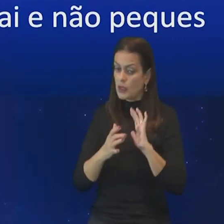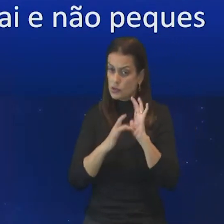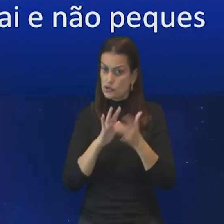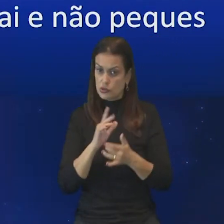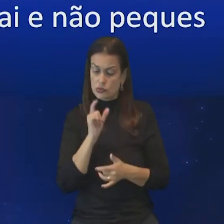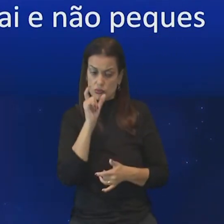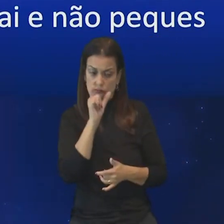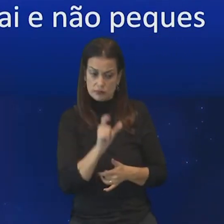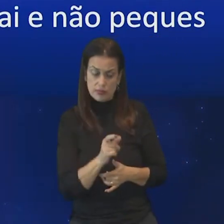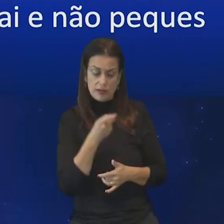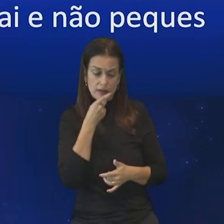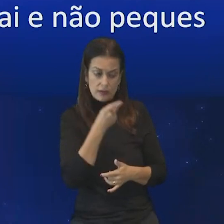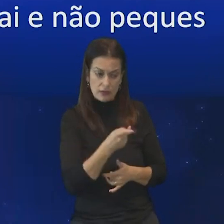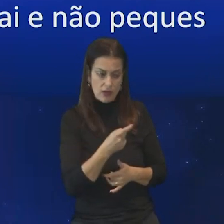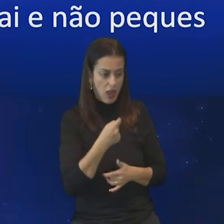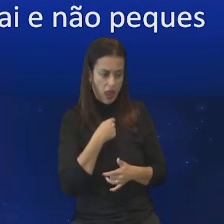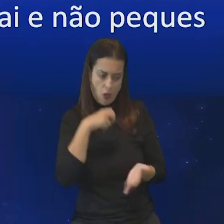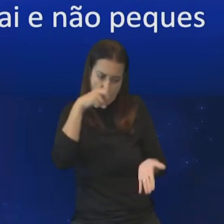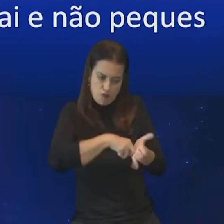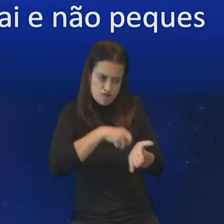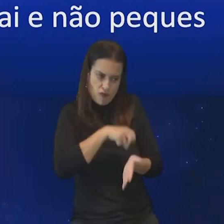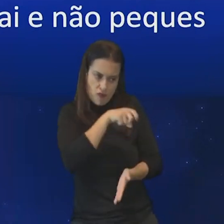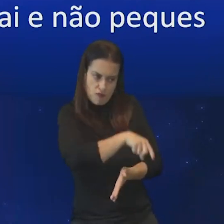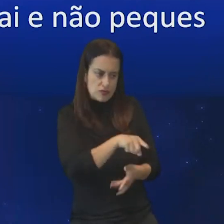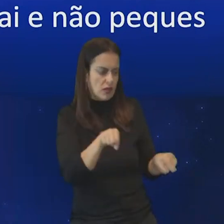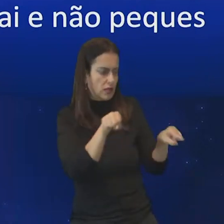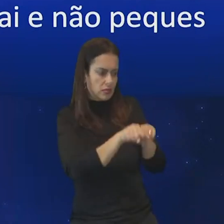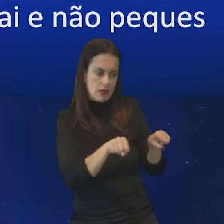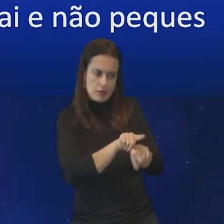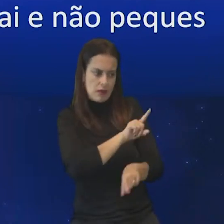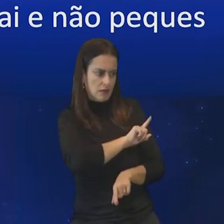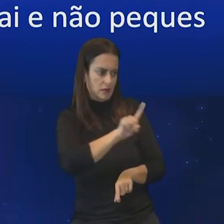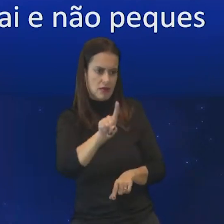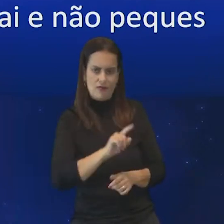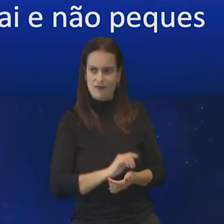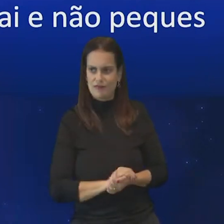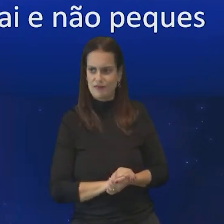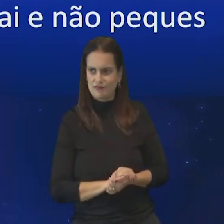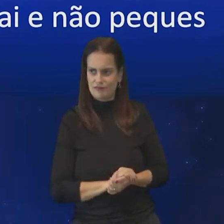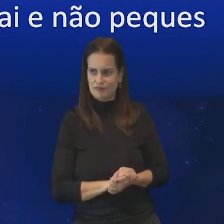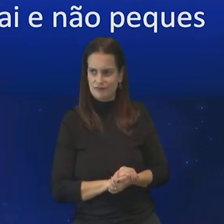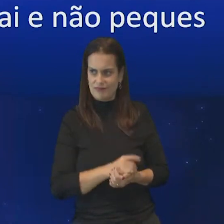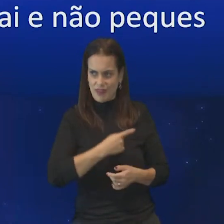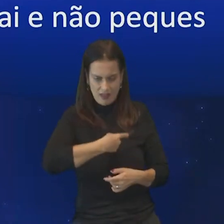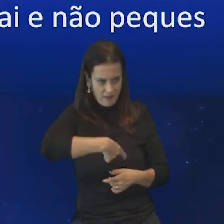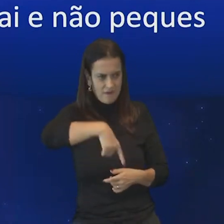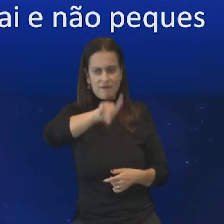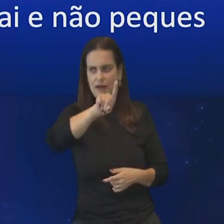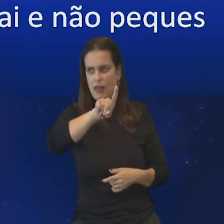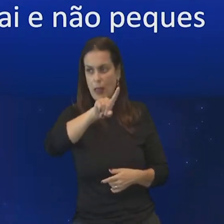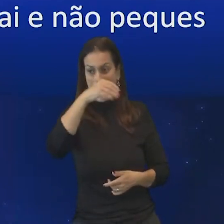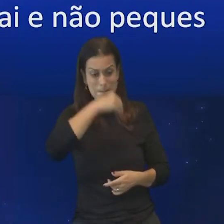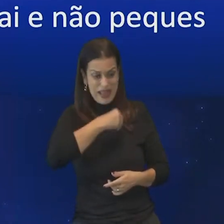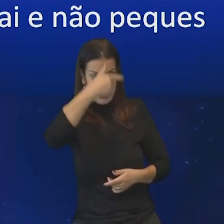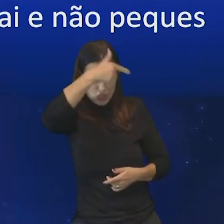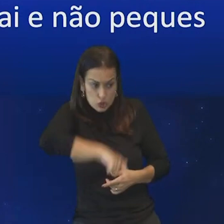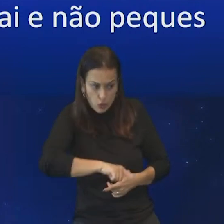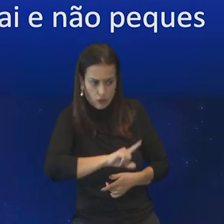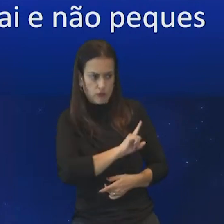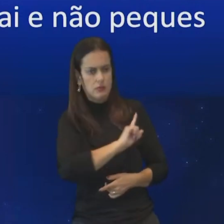Jesus: nem eu tampouco te condeno, vai e não